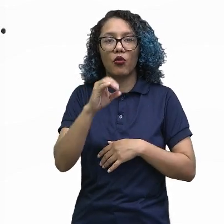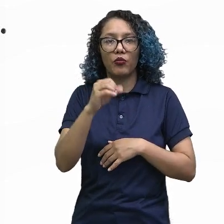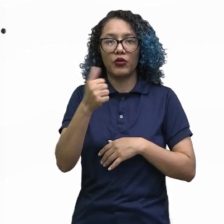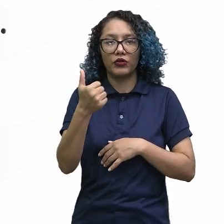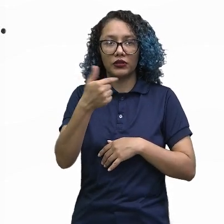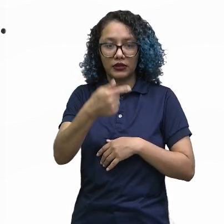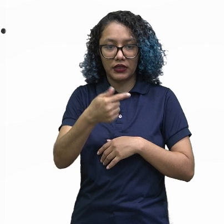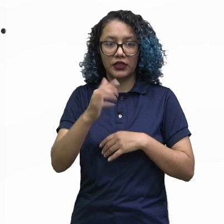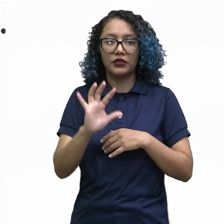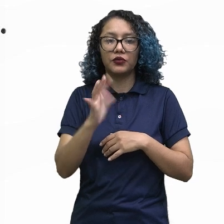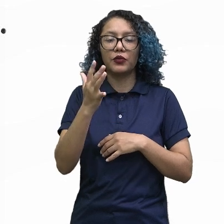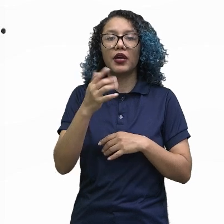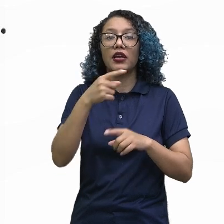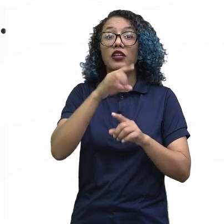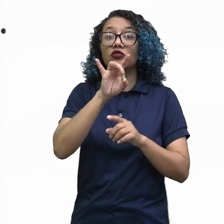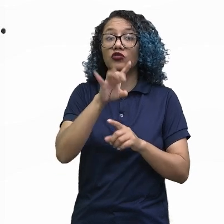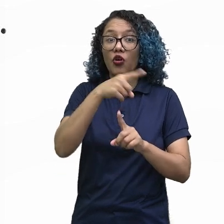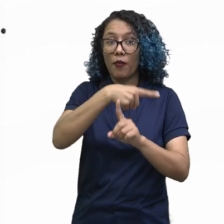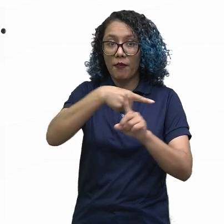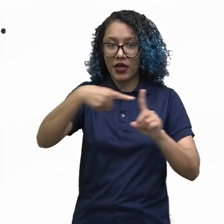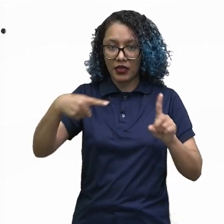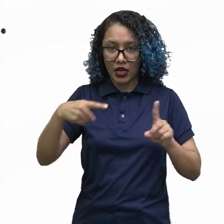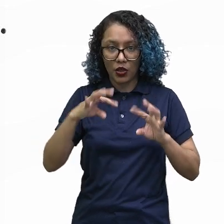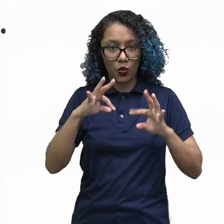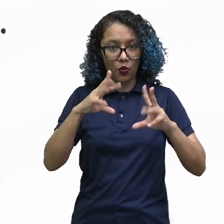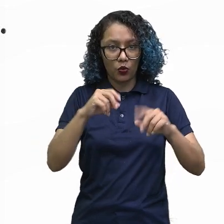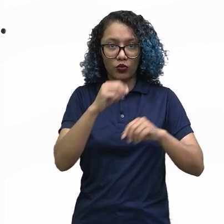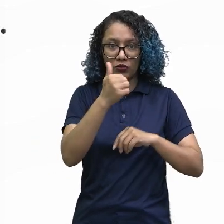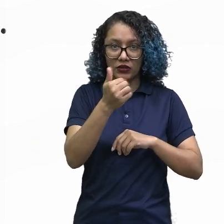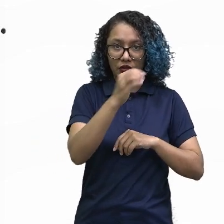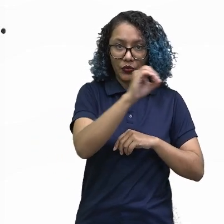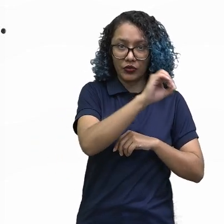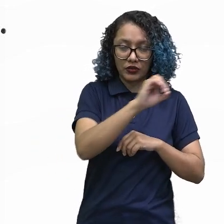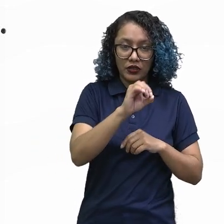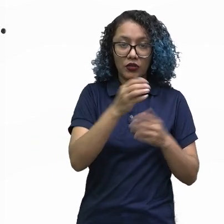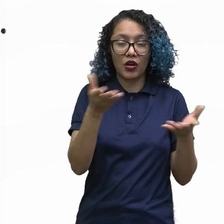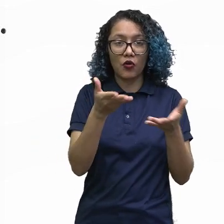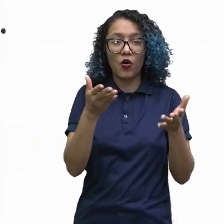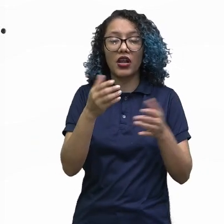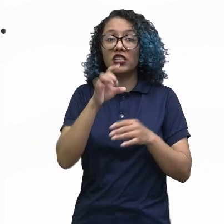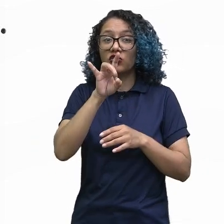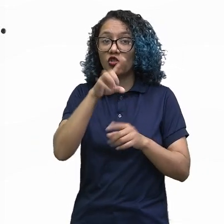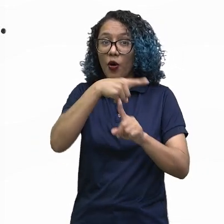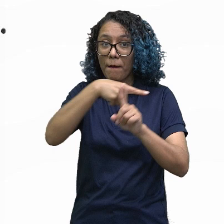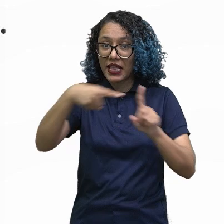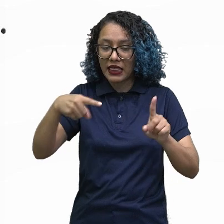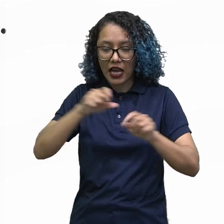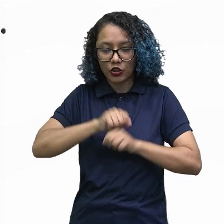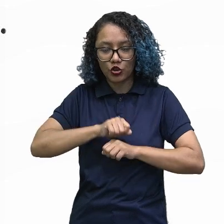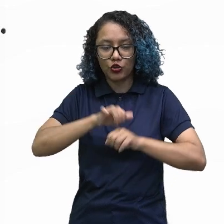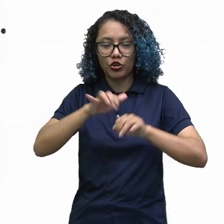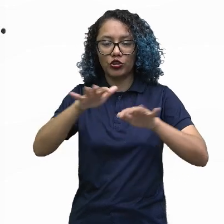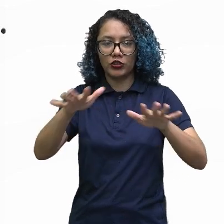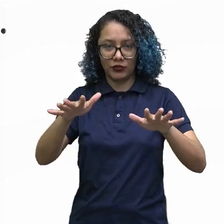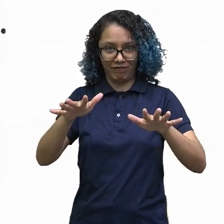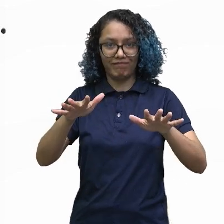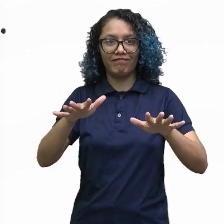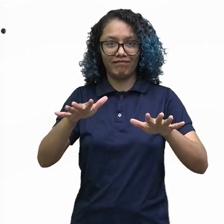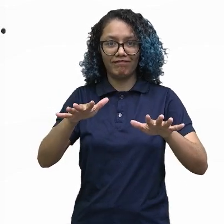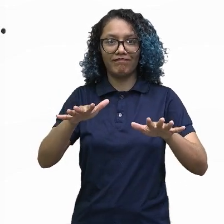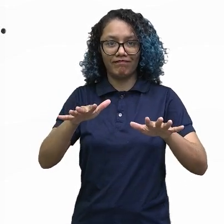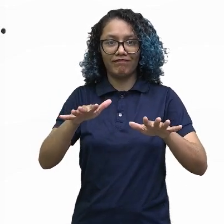ter apenas a metade de todo aquele material contaminando o ambiente, tá? Então, agora